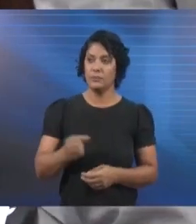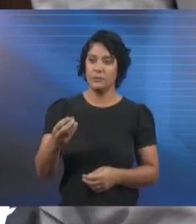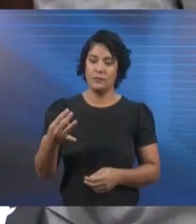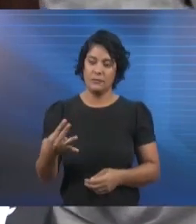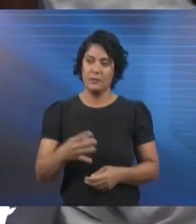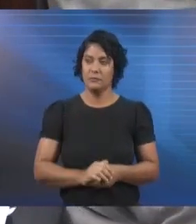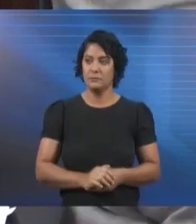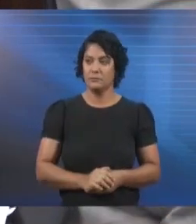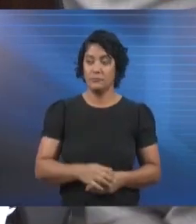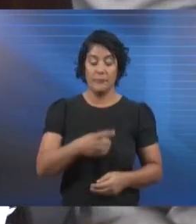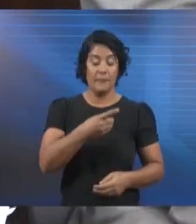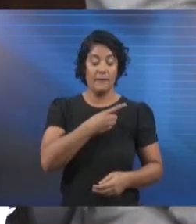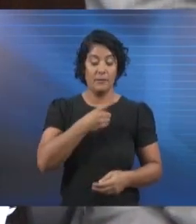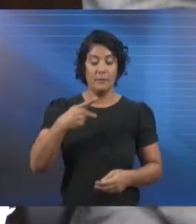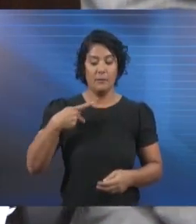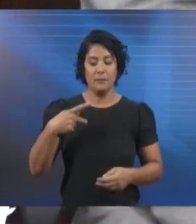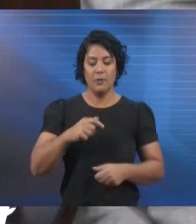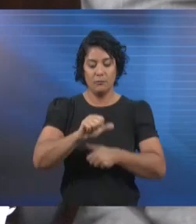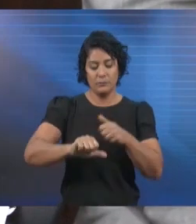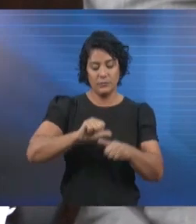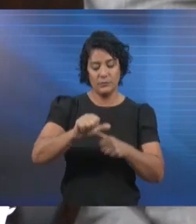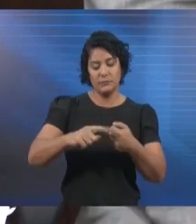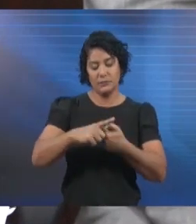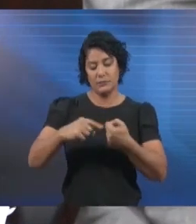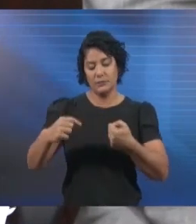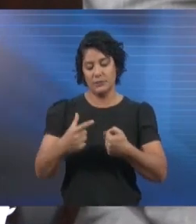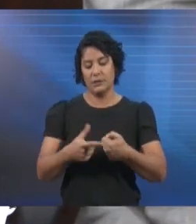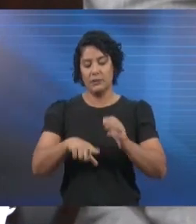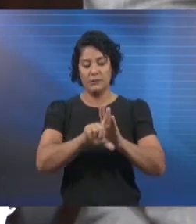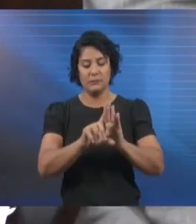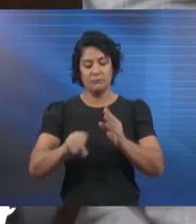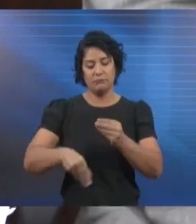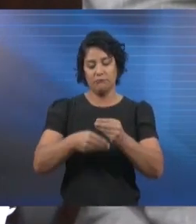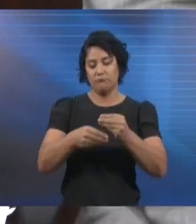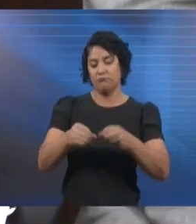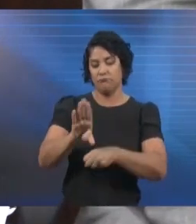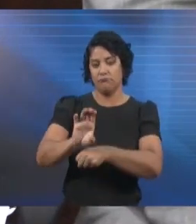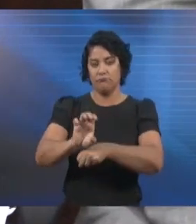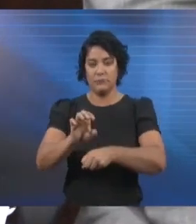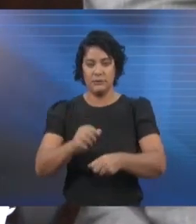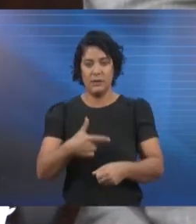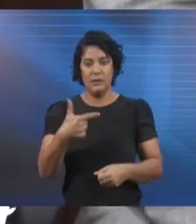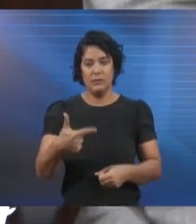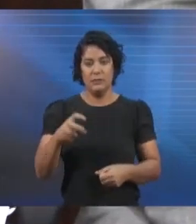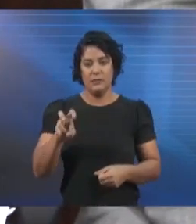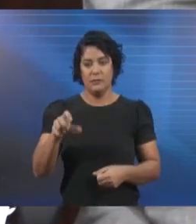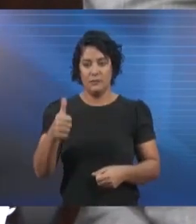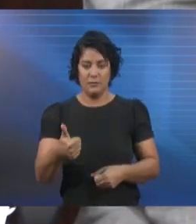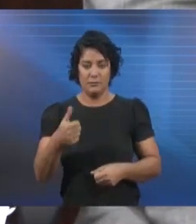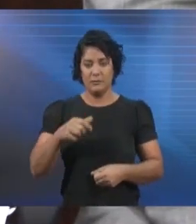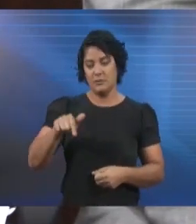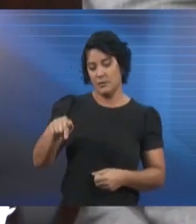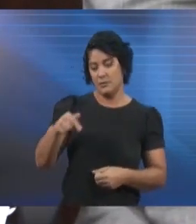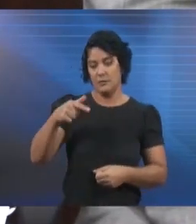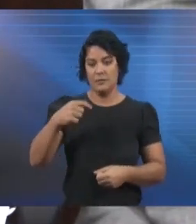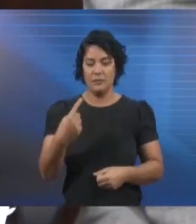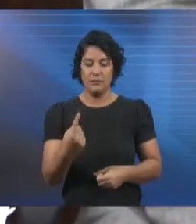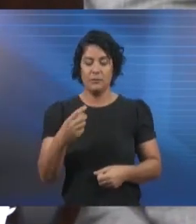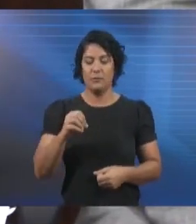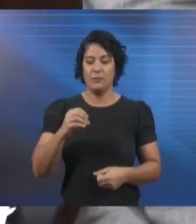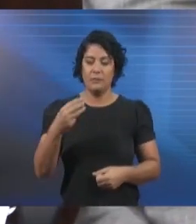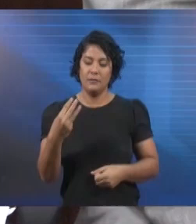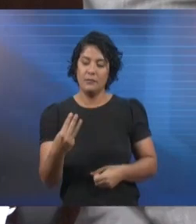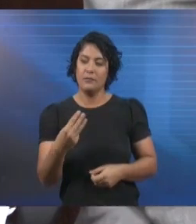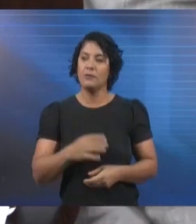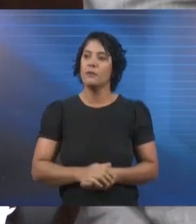Defensor Público do Estado do Rio Grande do Norte e altera o artigo 22 da lei complementar Estadual número 251 de 7 de julho de 2003 com